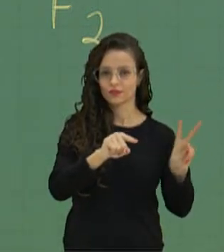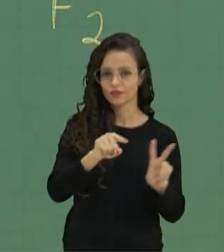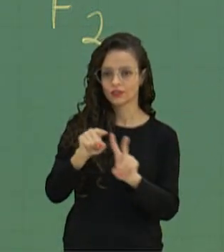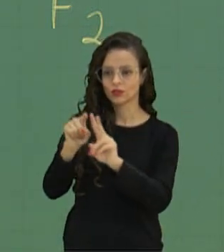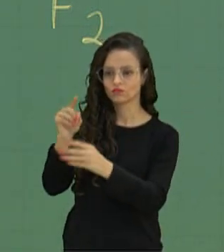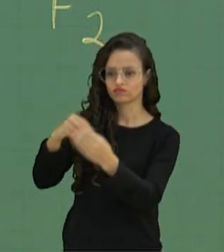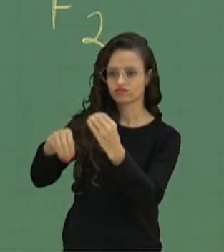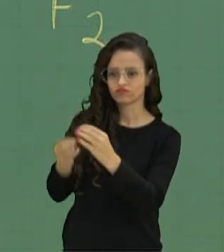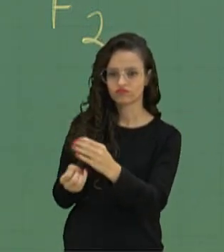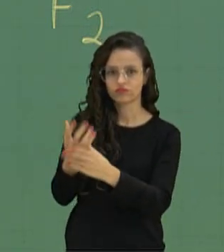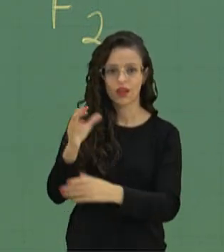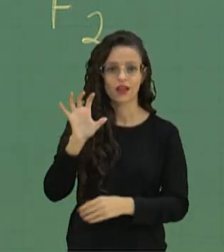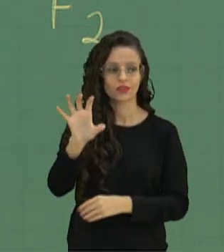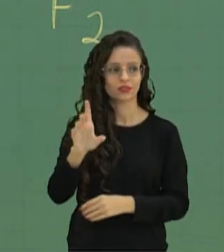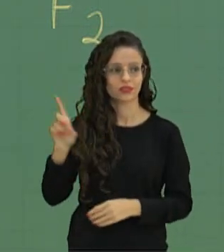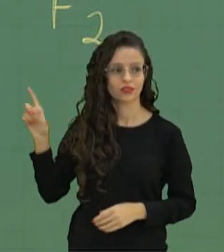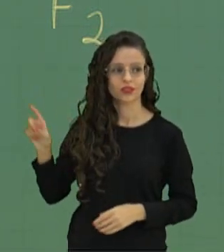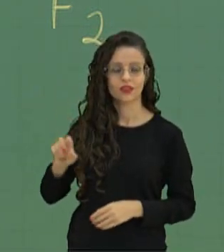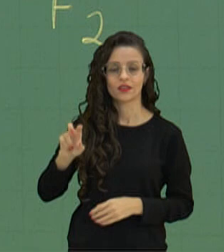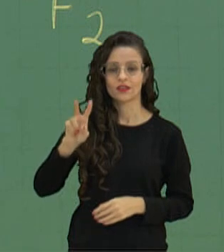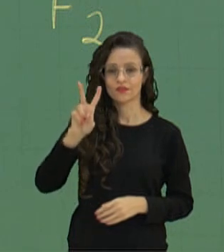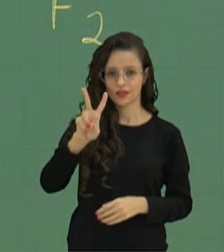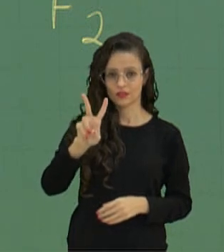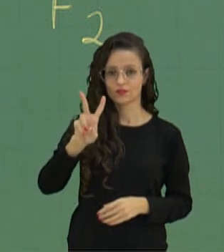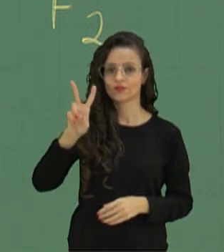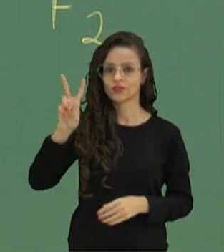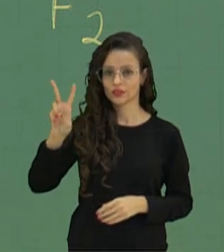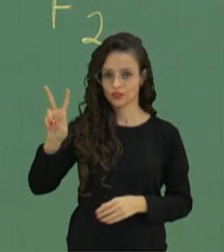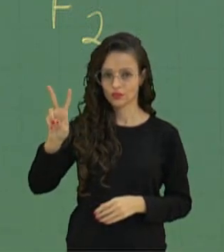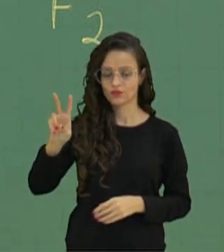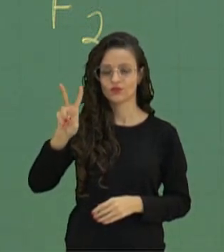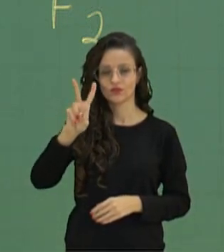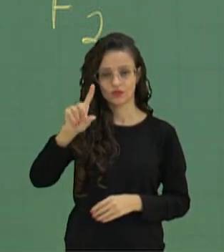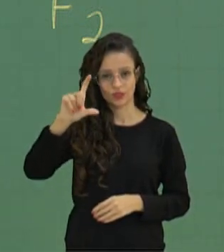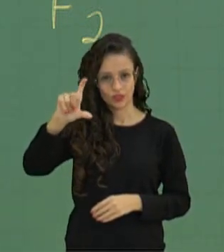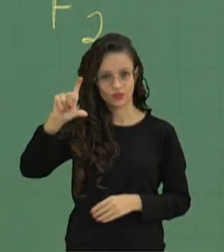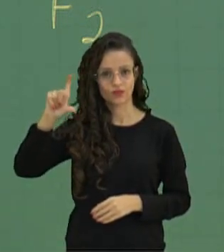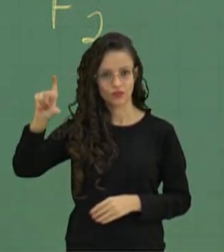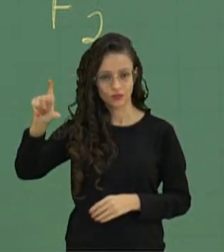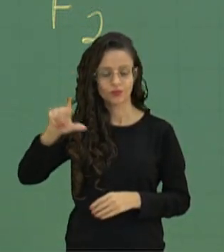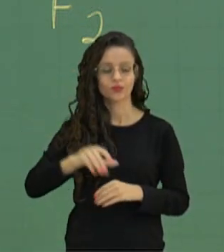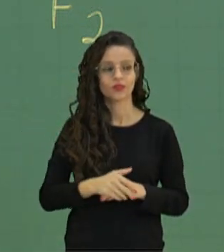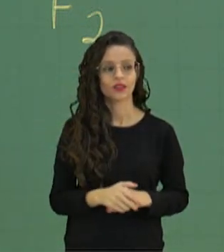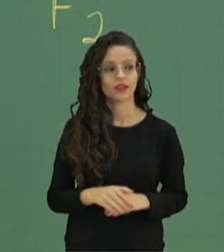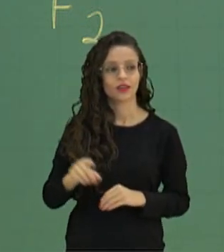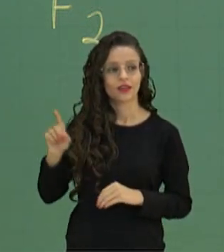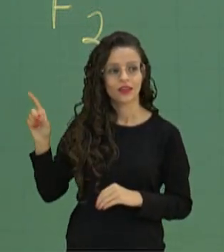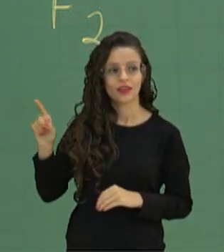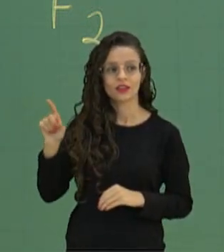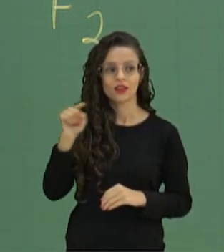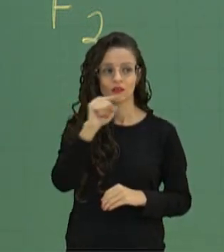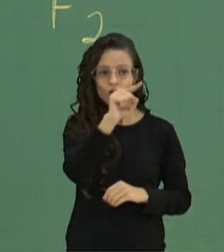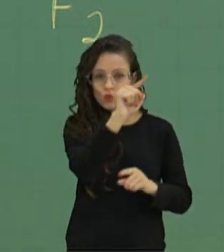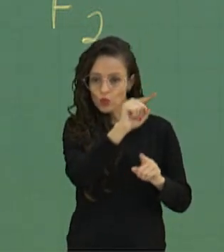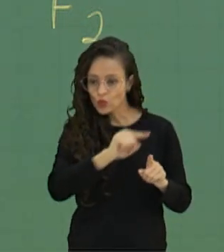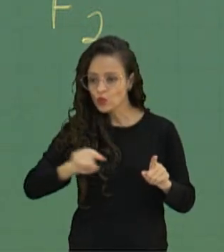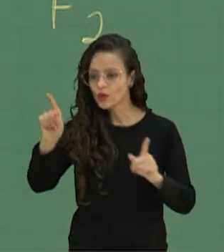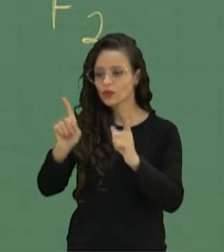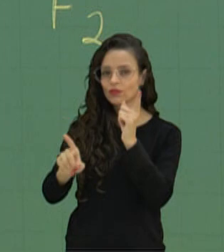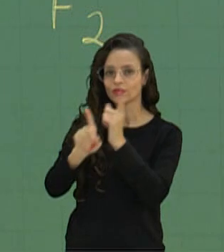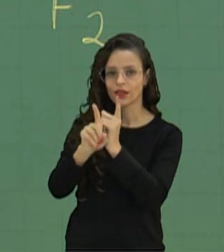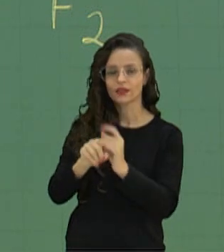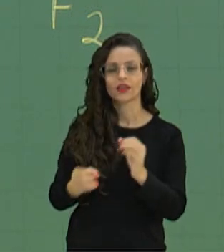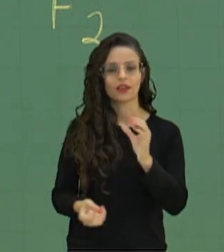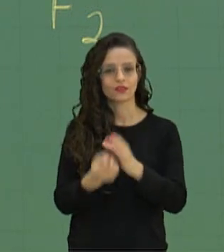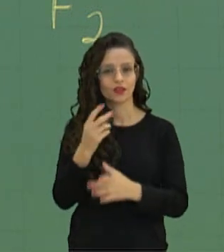ia formar um ser assim, ó, vezão, vezão. Se esse fator aqui encontrasse com aquele pequeno, ia formar isso